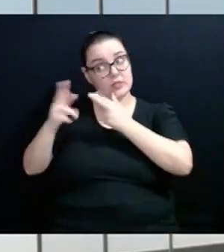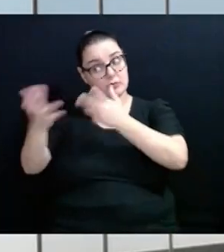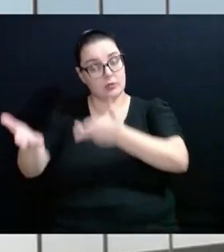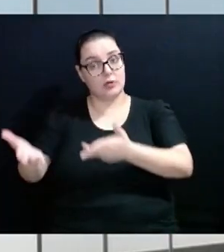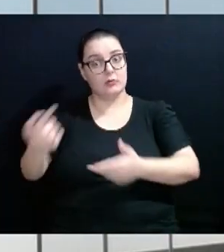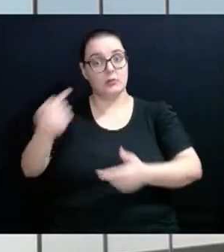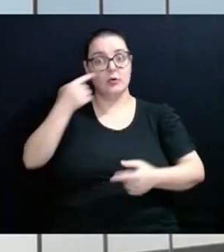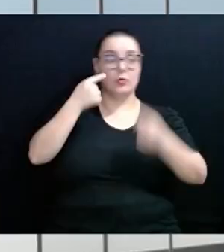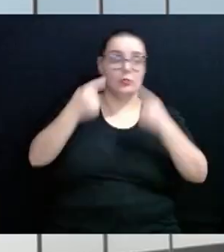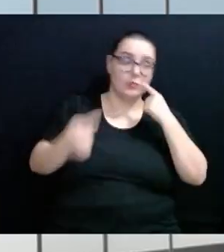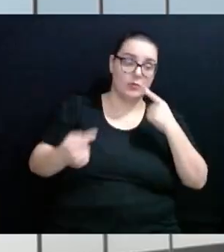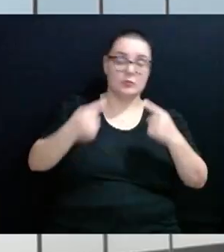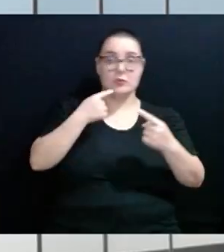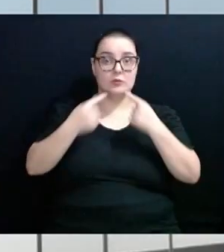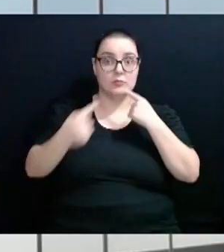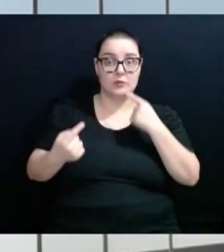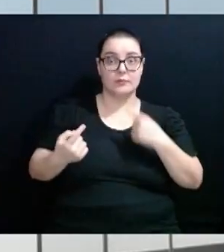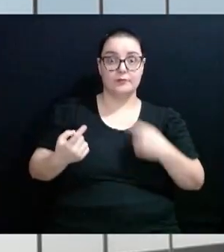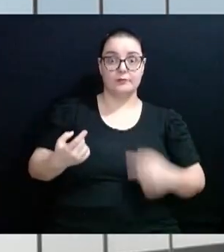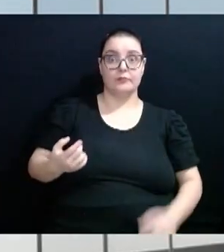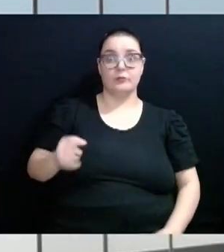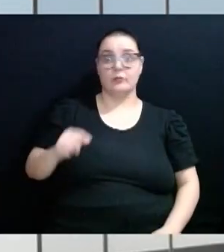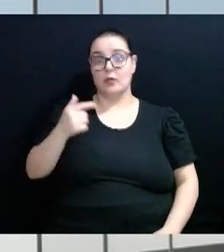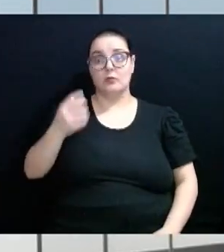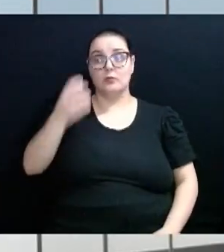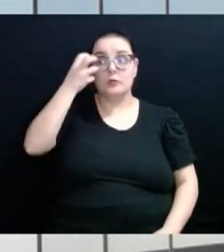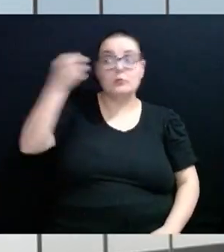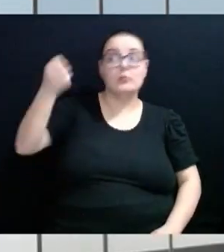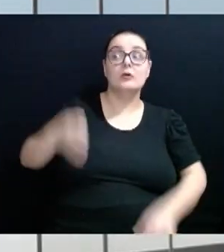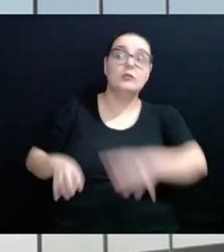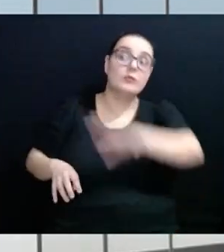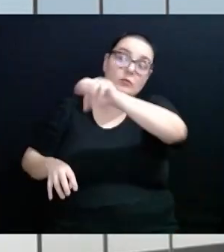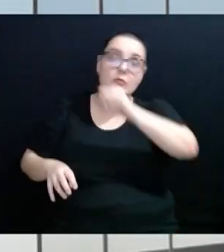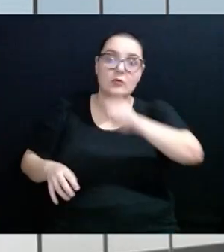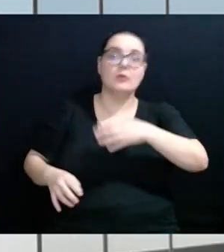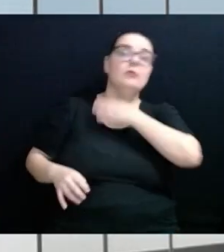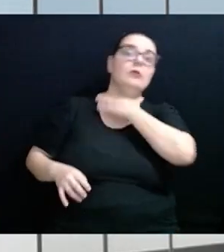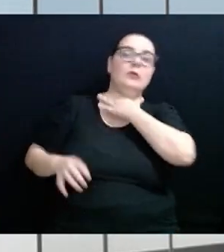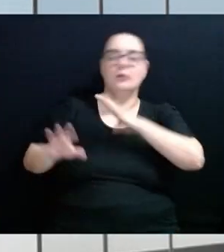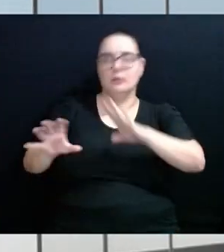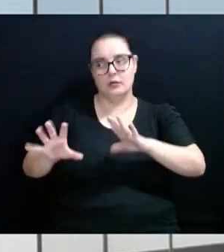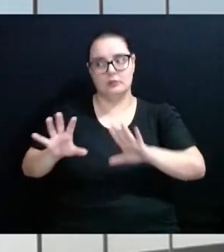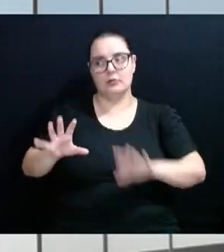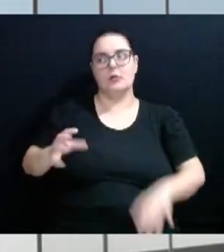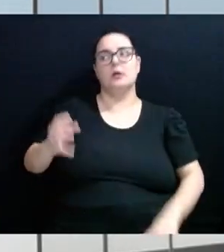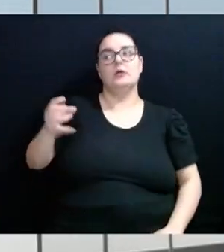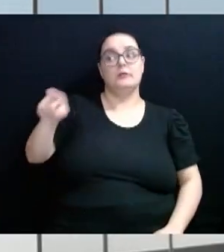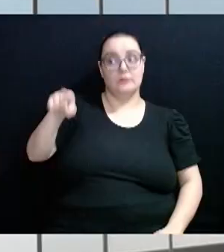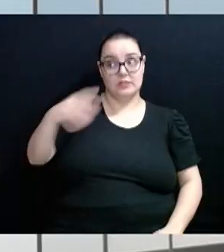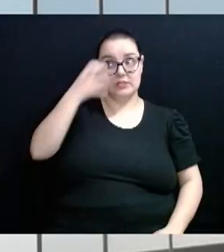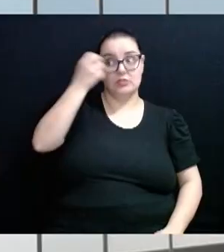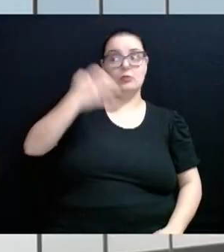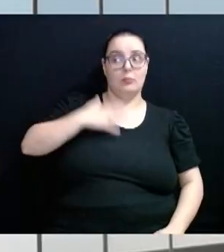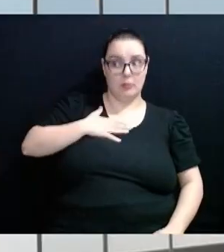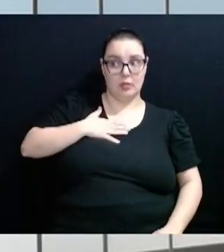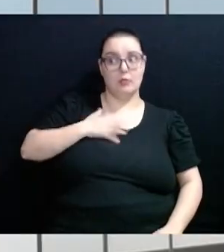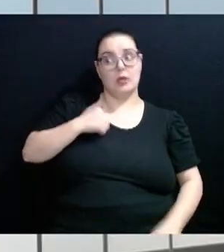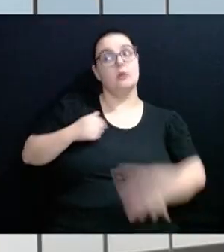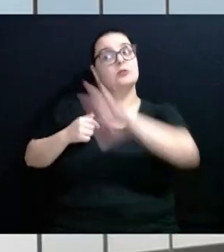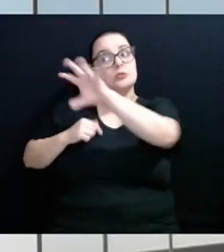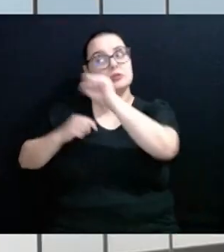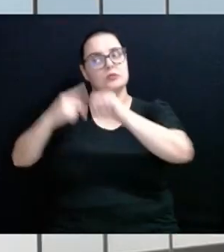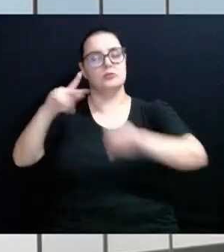por dente. Você não tira o meu olho e eu vou lá e te degolo. Essa é a ideia básica